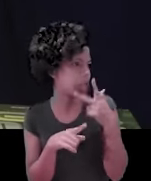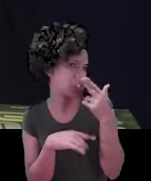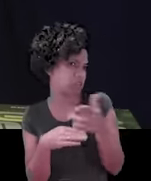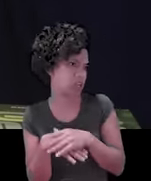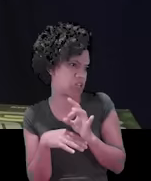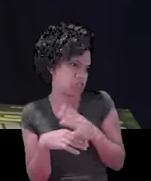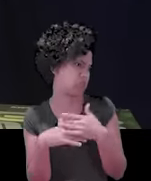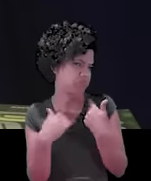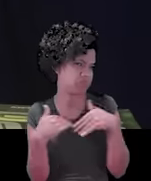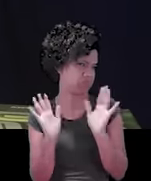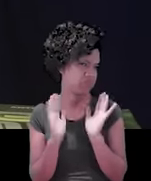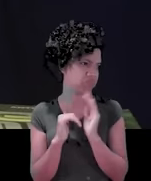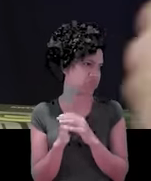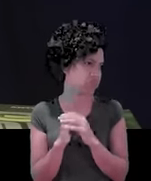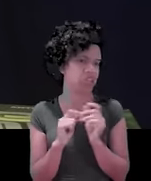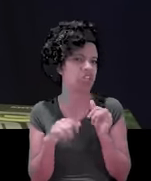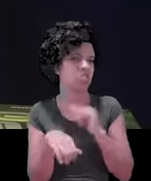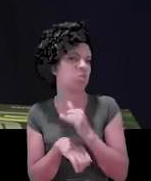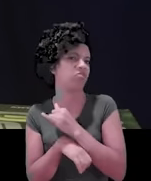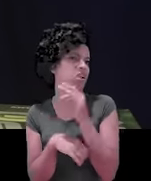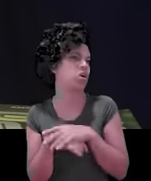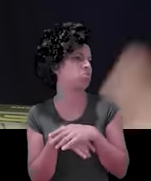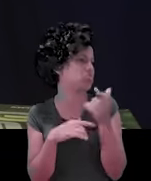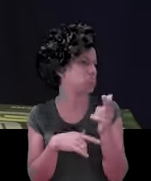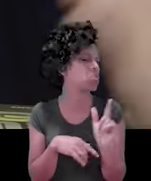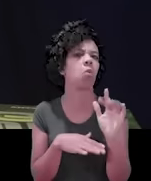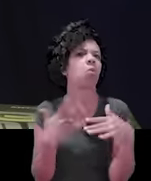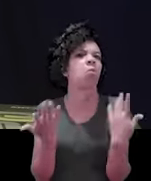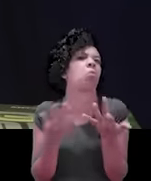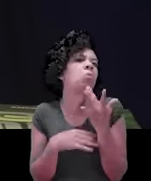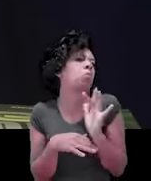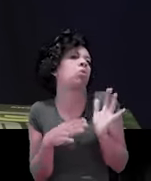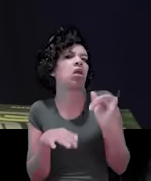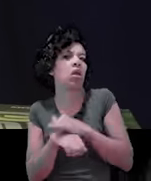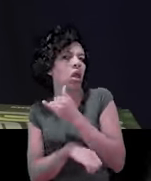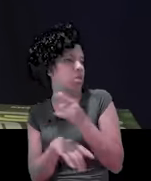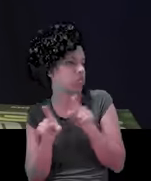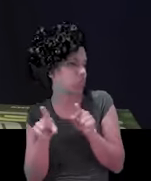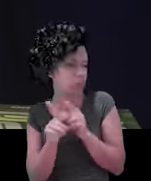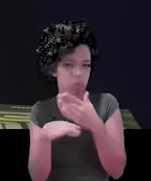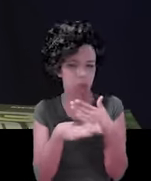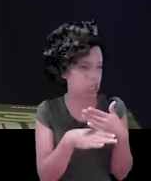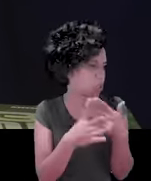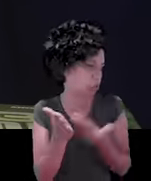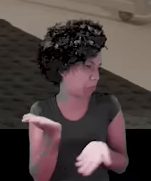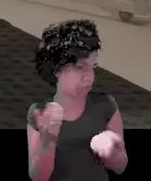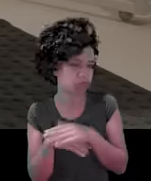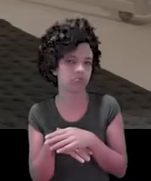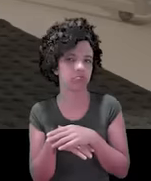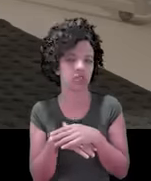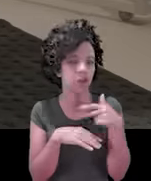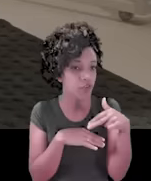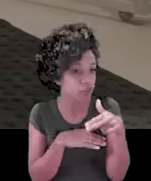até porque eu achava que ia fazer um rascunho de um avião do outro negócio é alguma coisa que vai caído linda vem tanta vez que Perdendo Para Ele